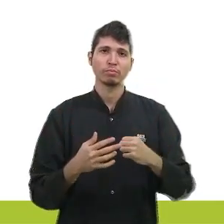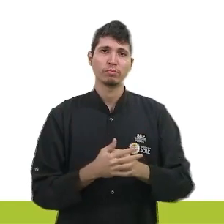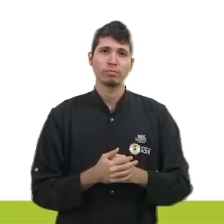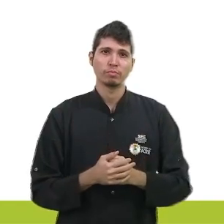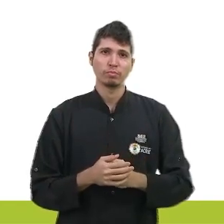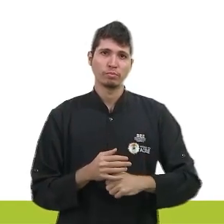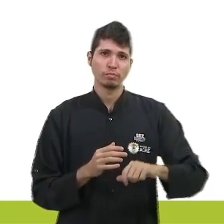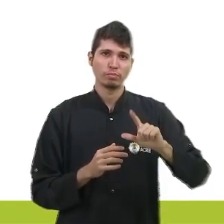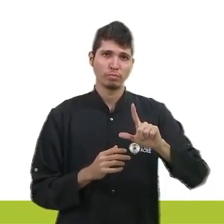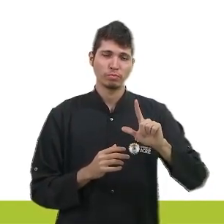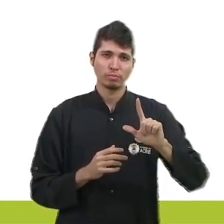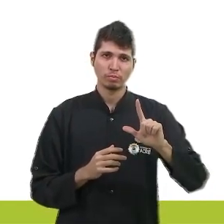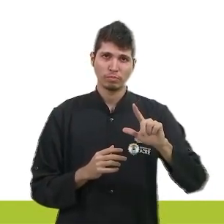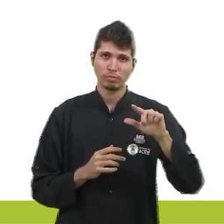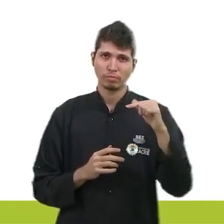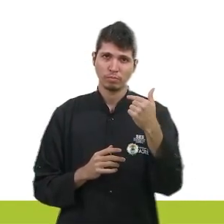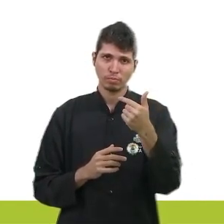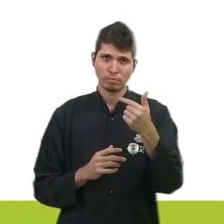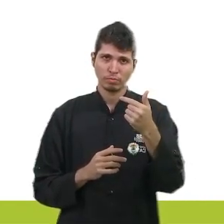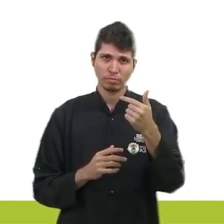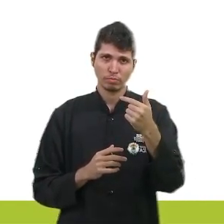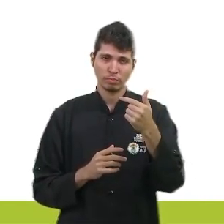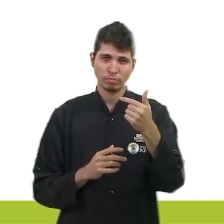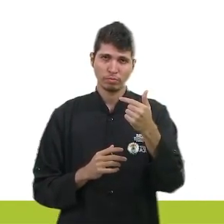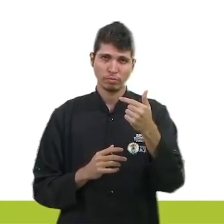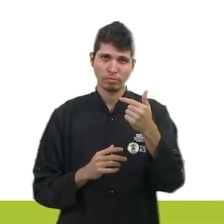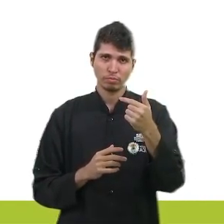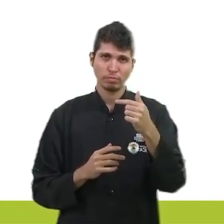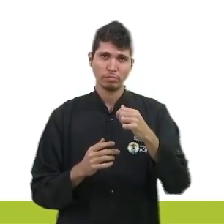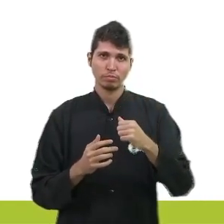L sobre 2 ao quadrado